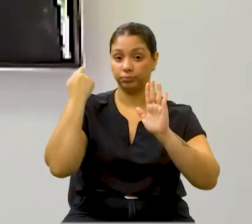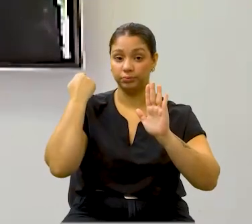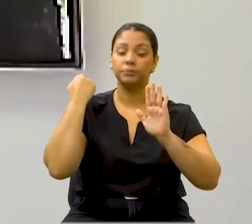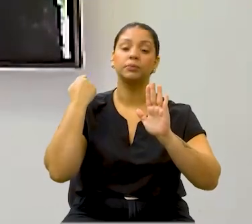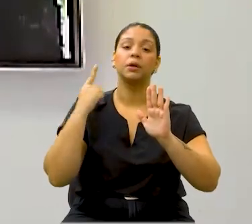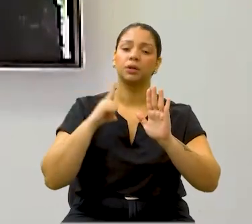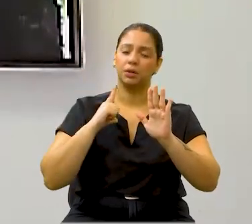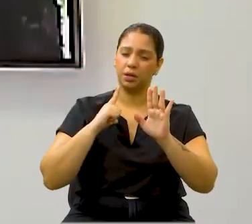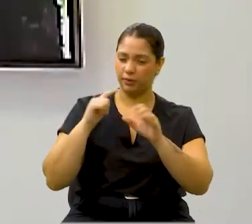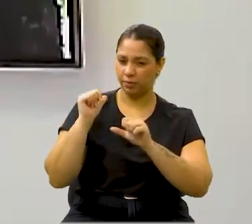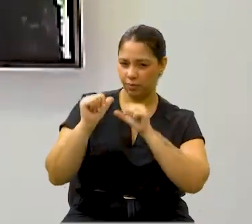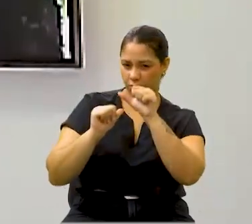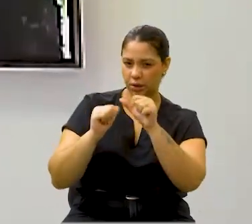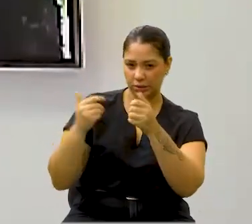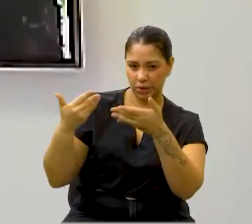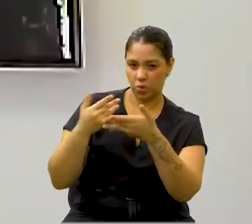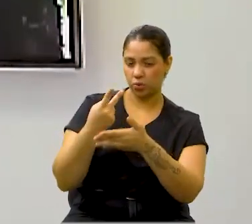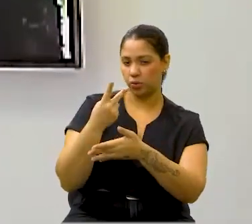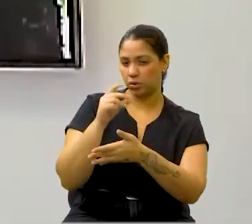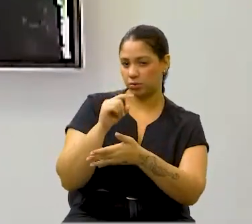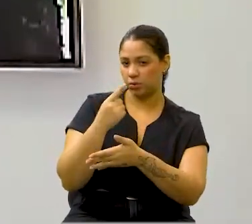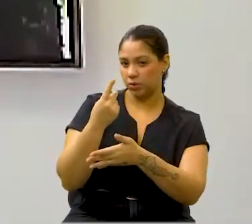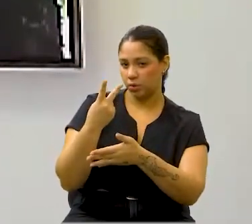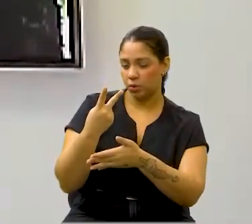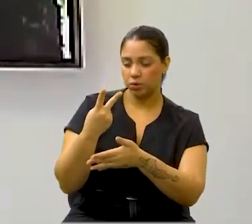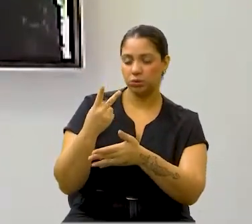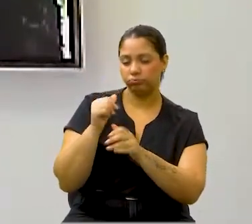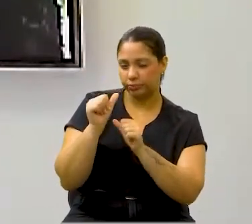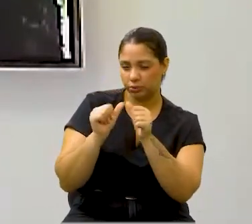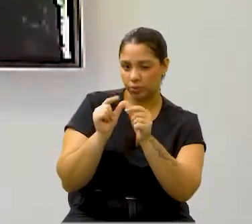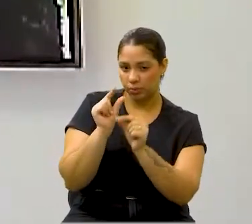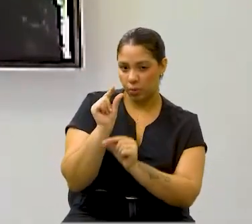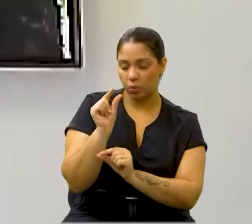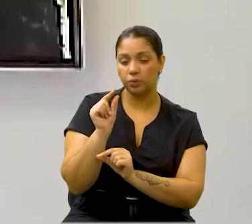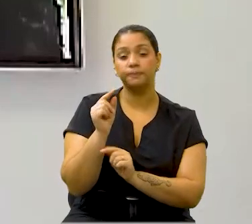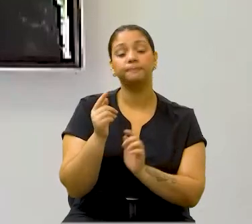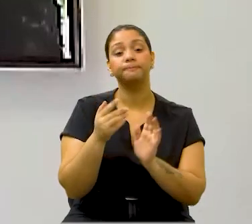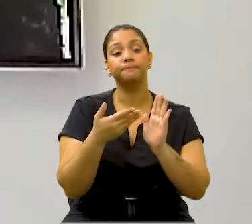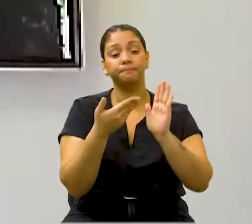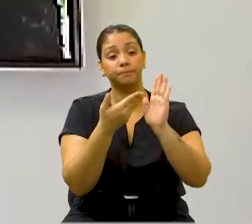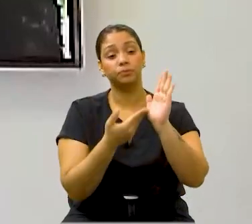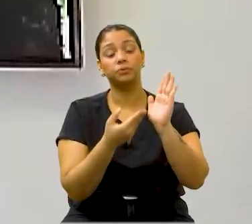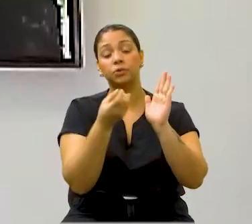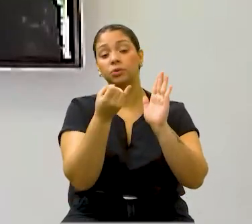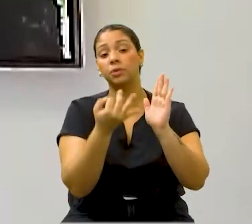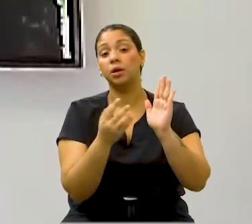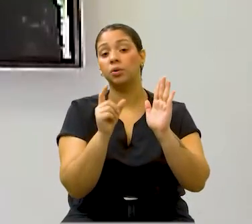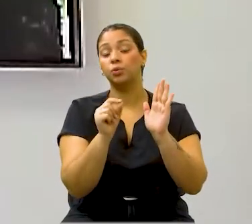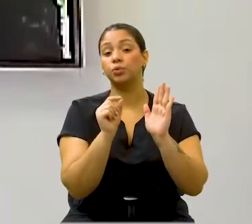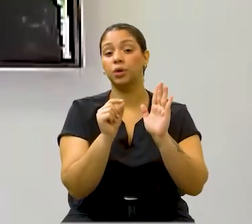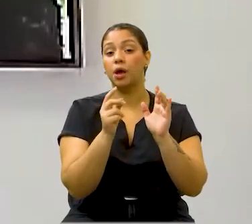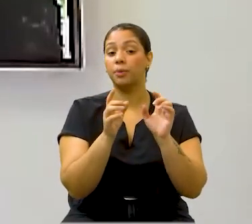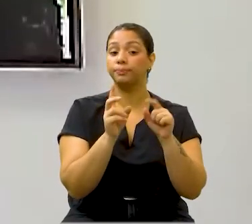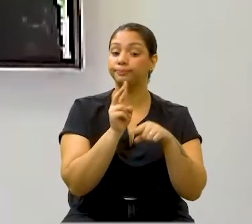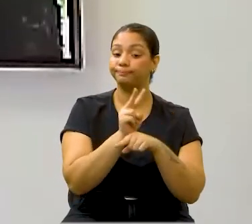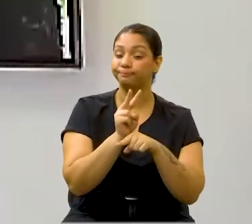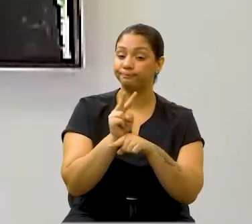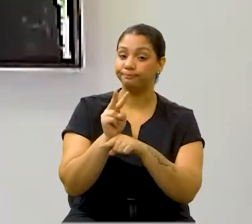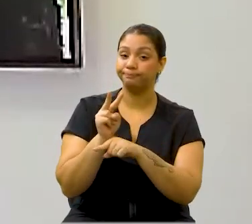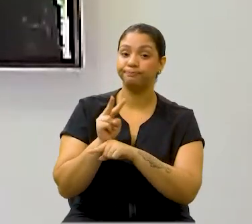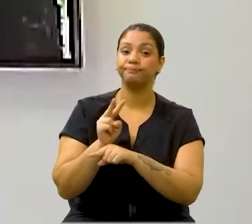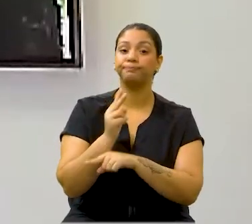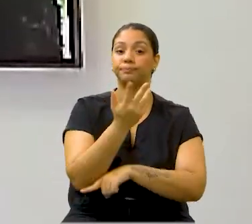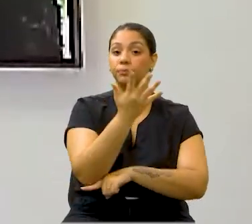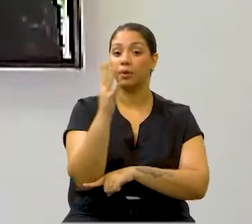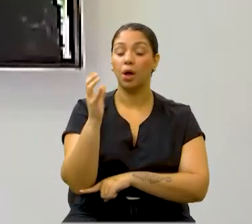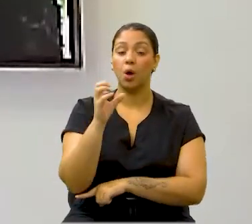foi alterada recentemente, em 2012. Ela prevê a proteção da vegetação na